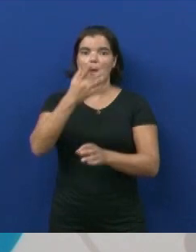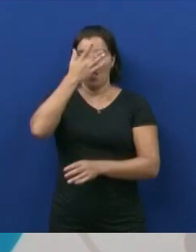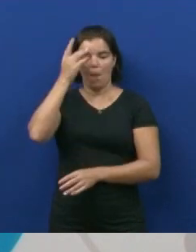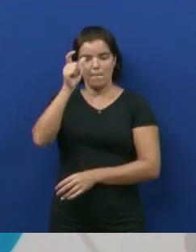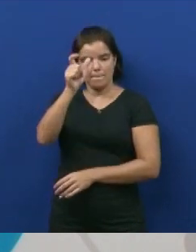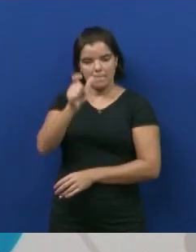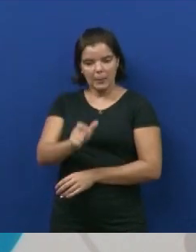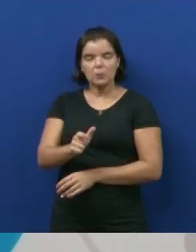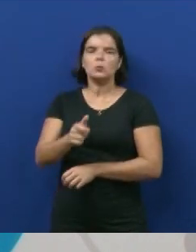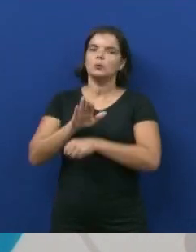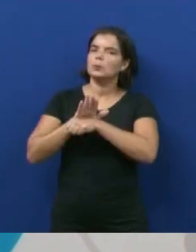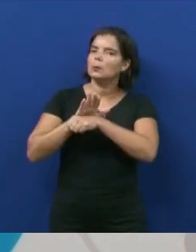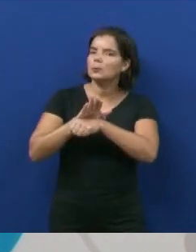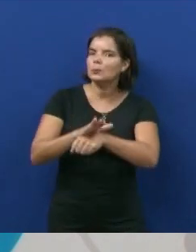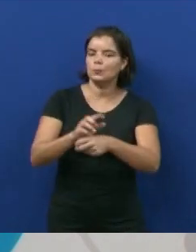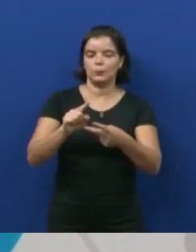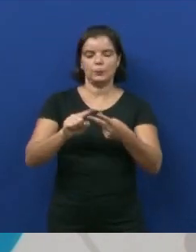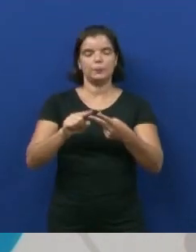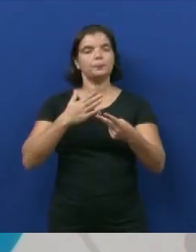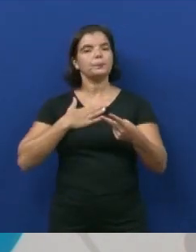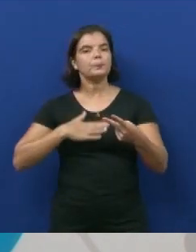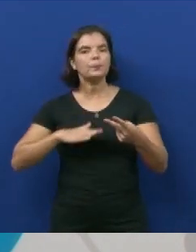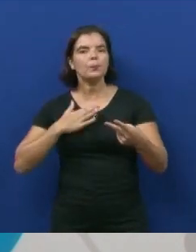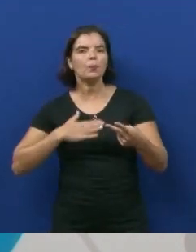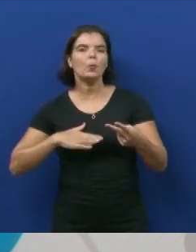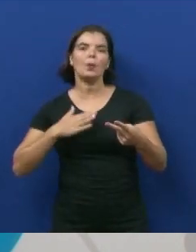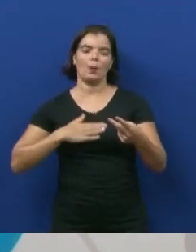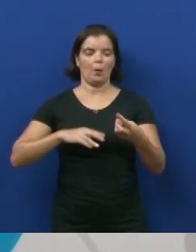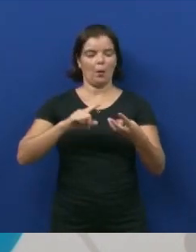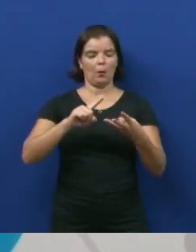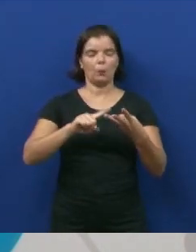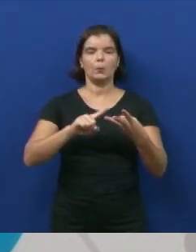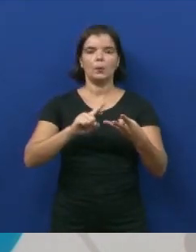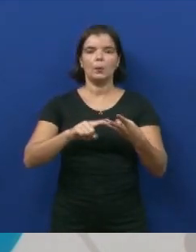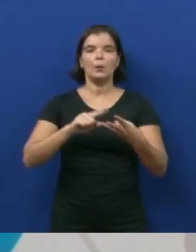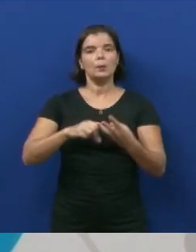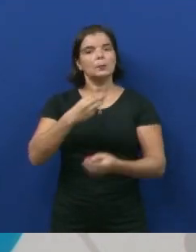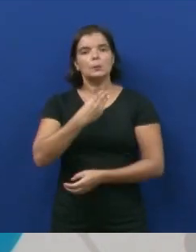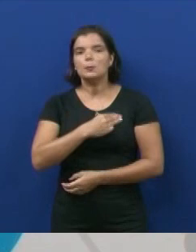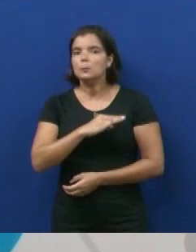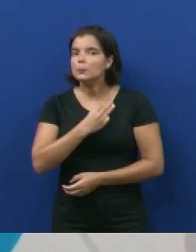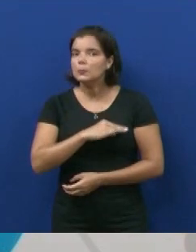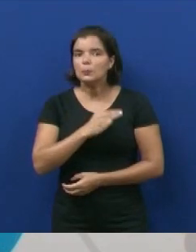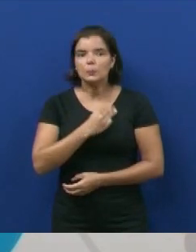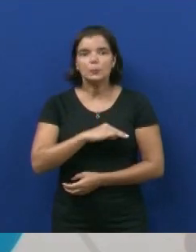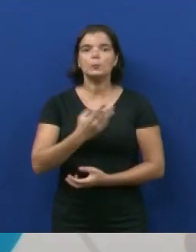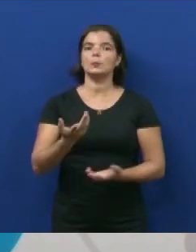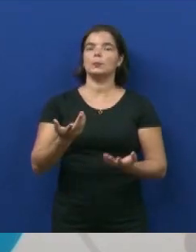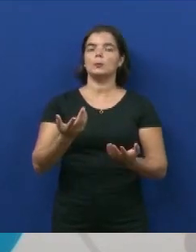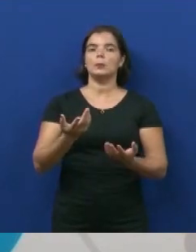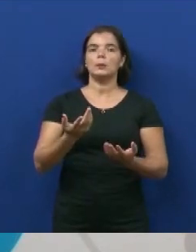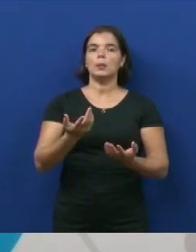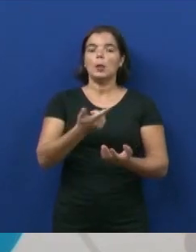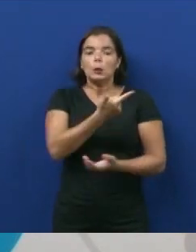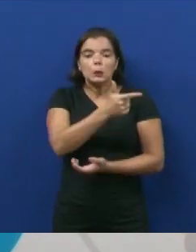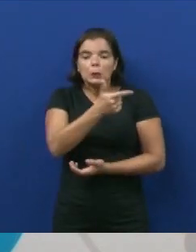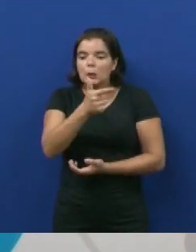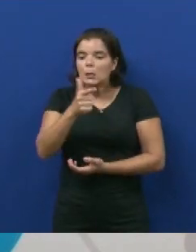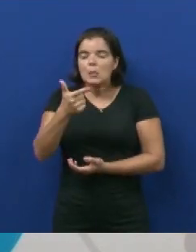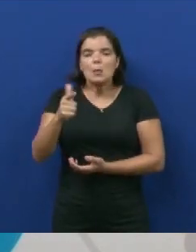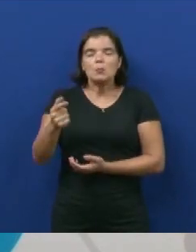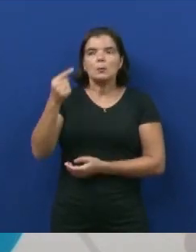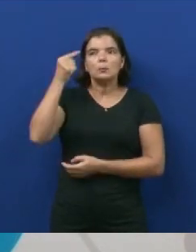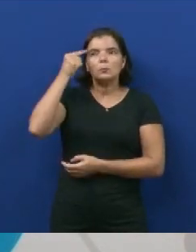pessoa que faz o bem, ela é mansa, ela é compassiva, ela é misericordiosa, ela não tem